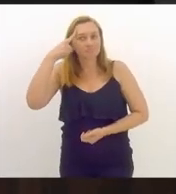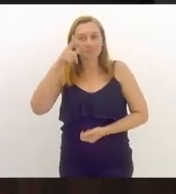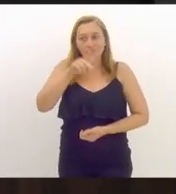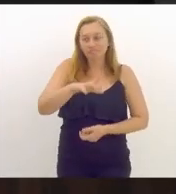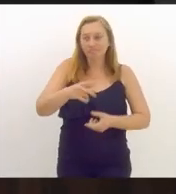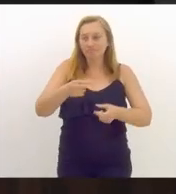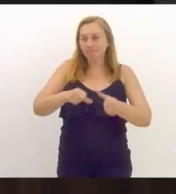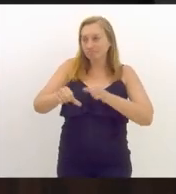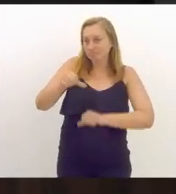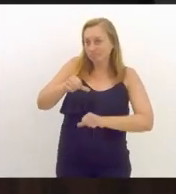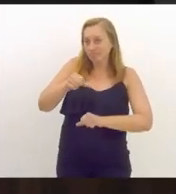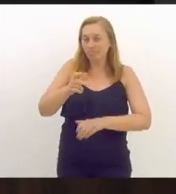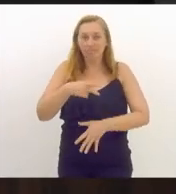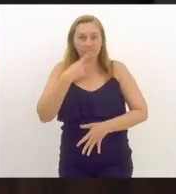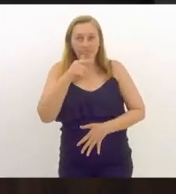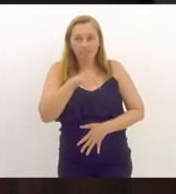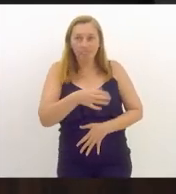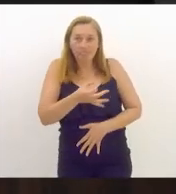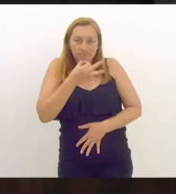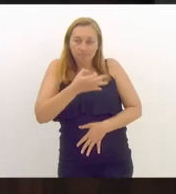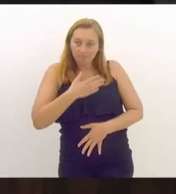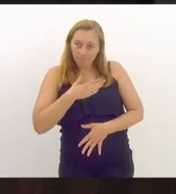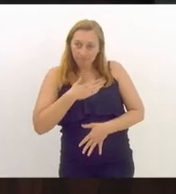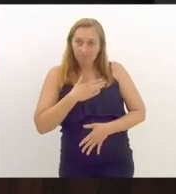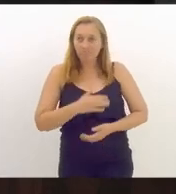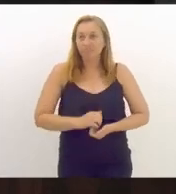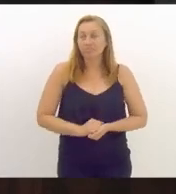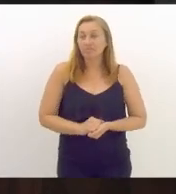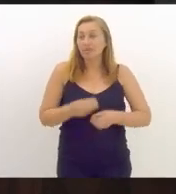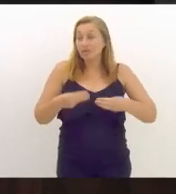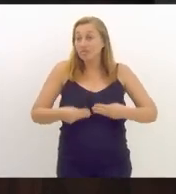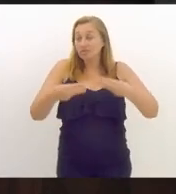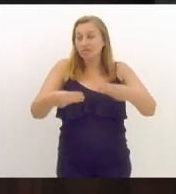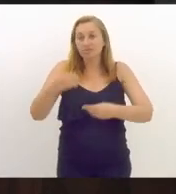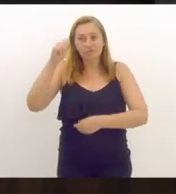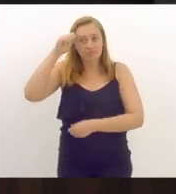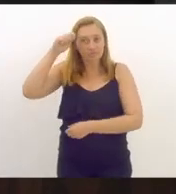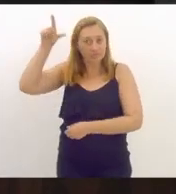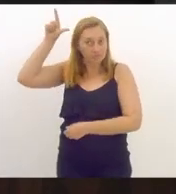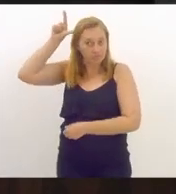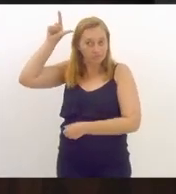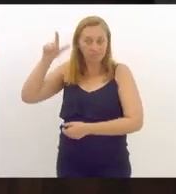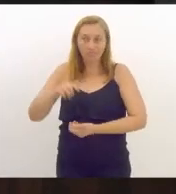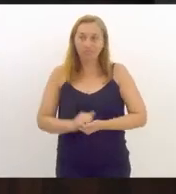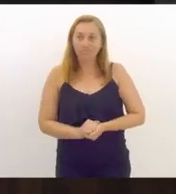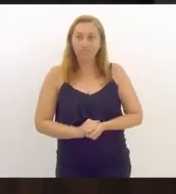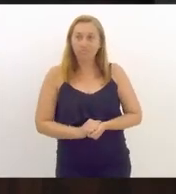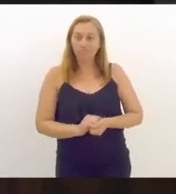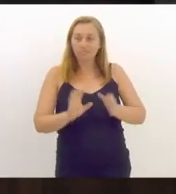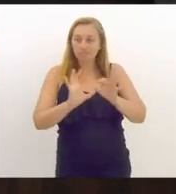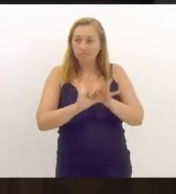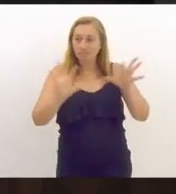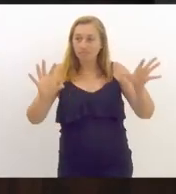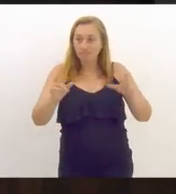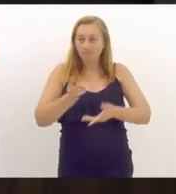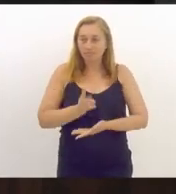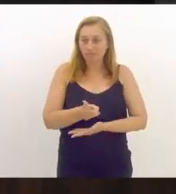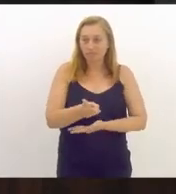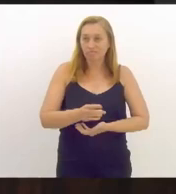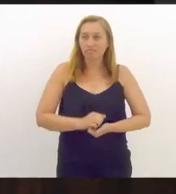ao contrário do que foi falado aqui na minha opinião o Ministro Alexandre de Moraes garantiu a nossa democracia